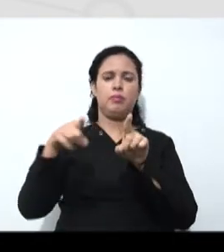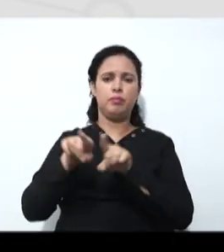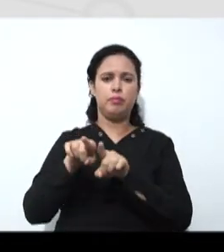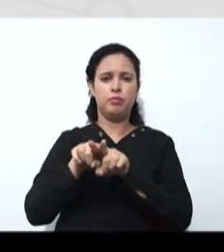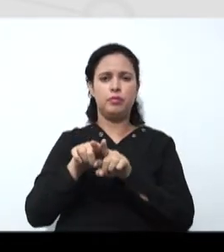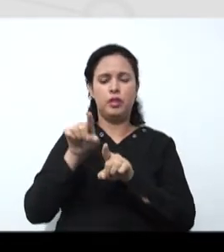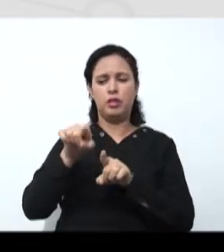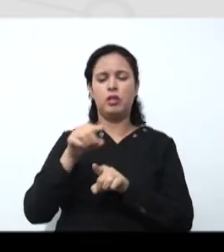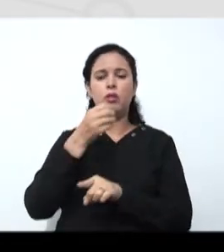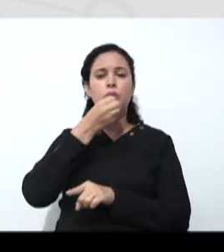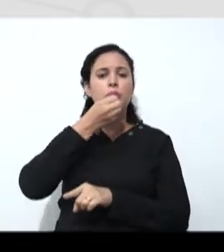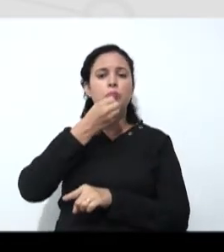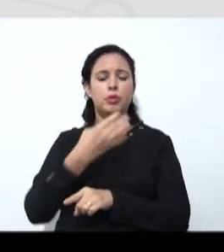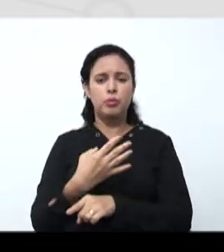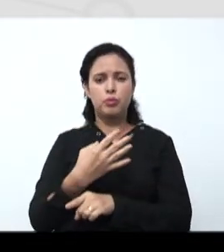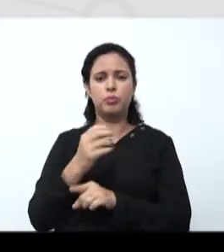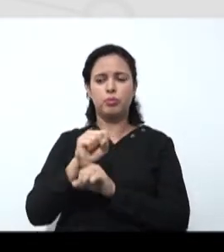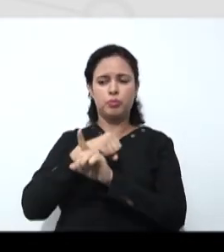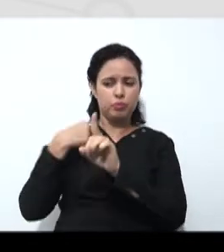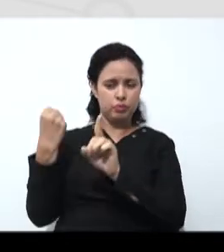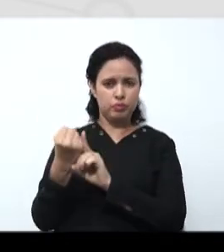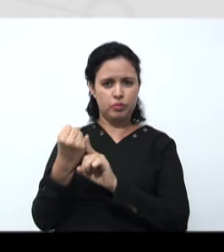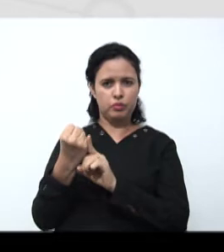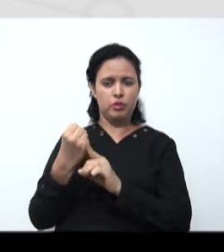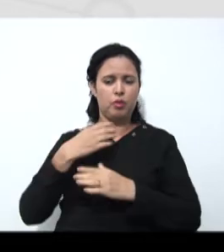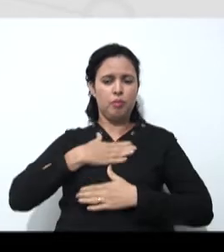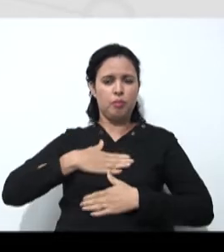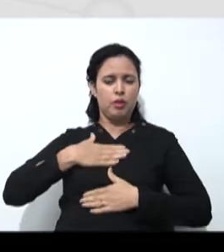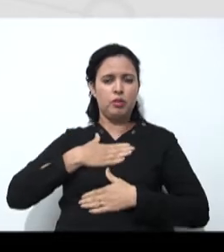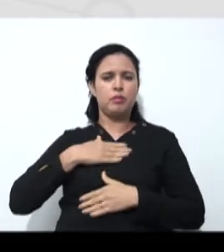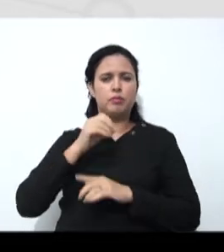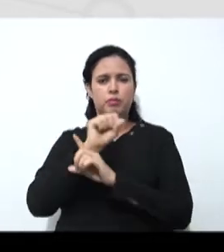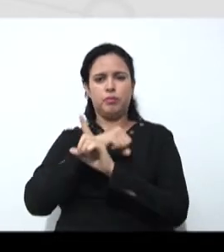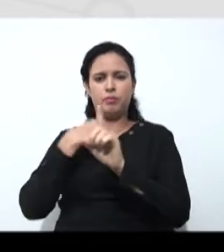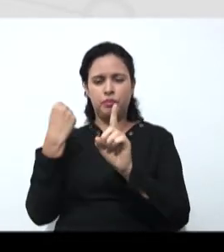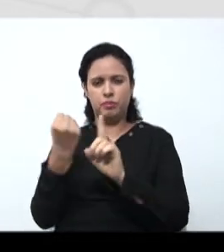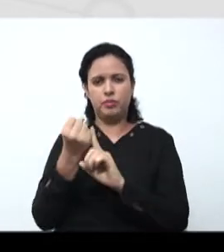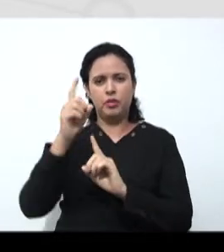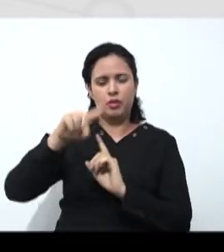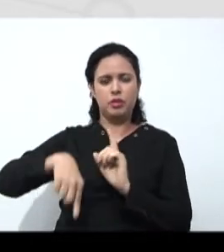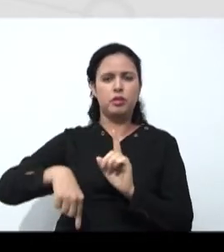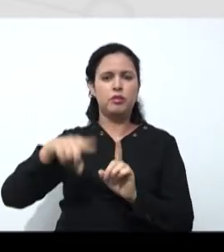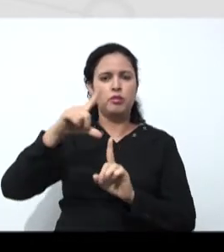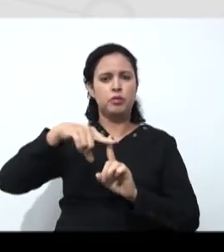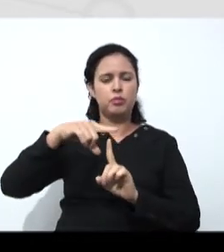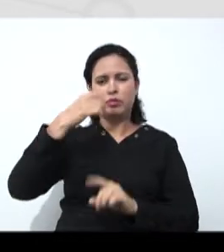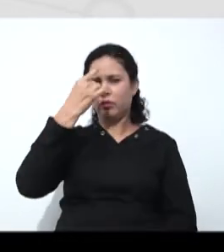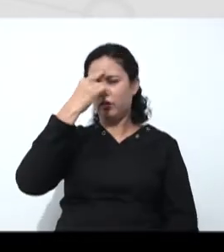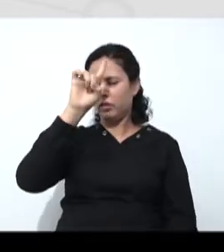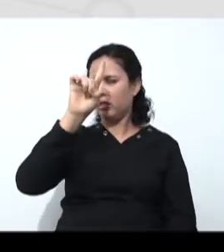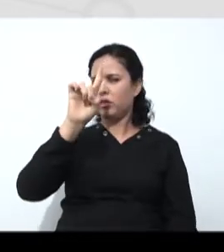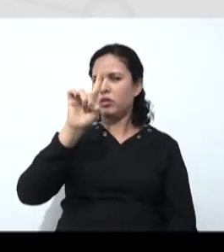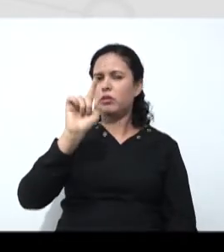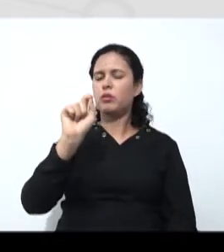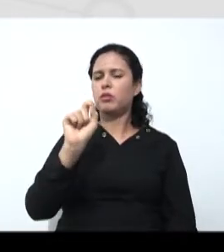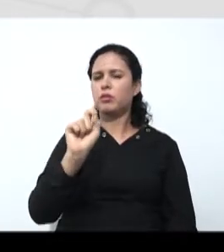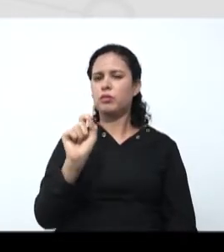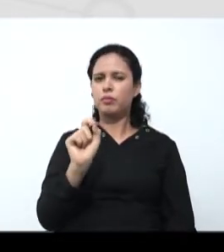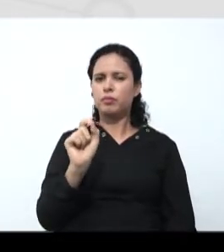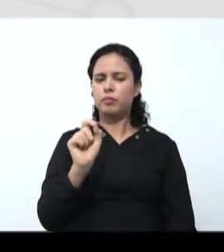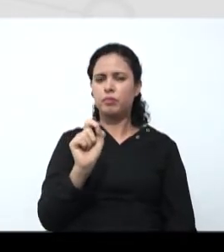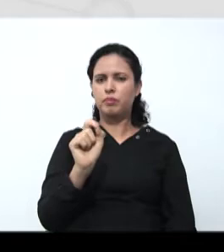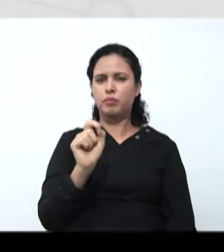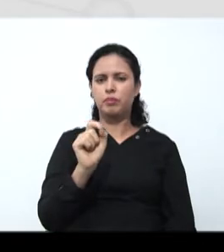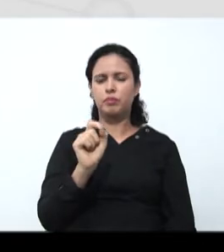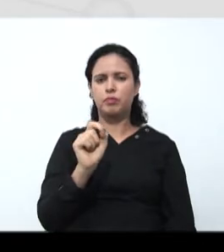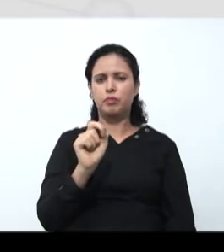o benefício social. É bem aquele tipo de ideia de que a gente estava conversando, professor, né?